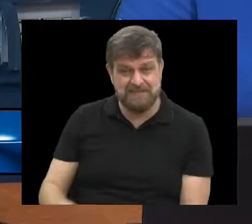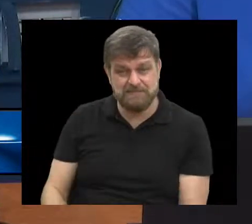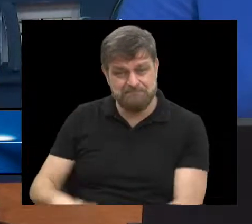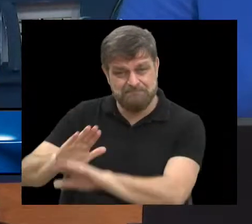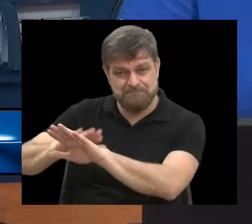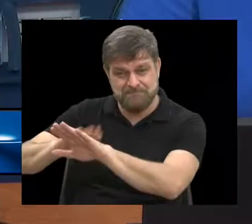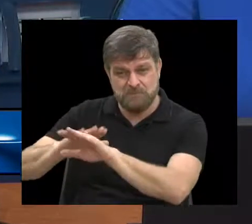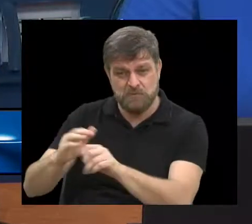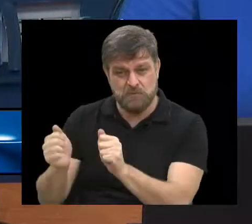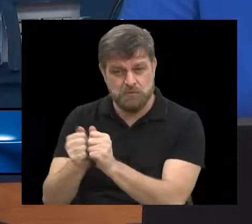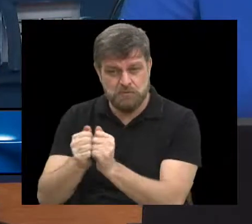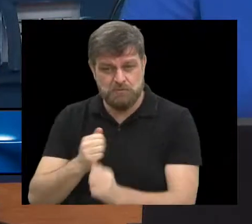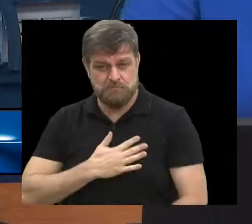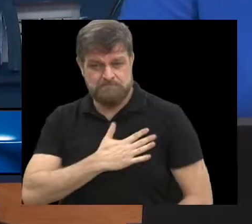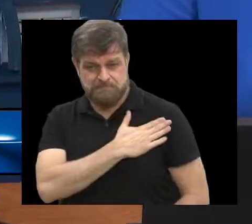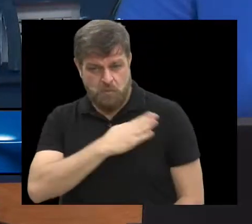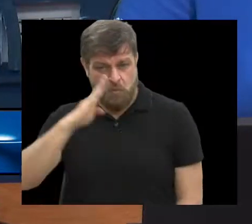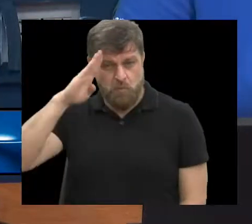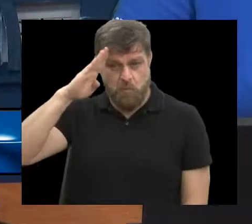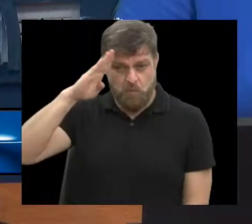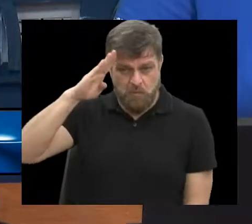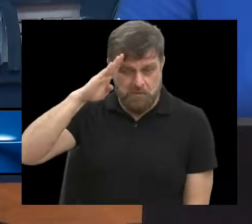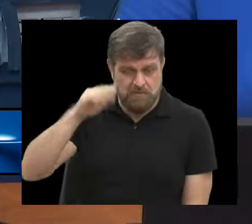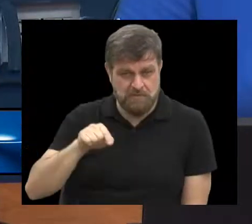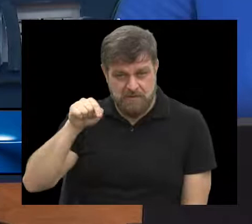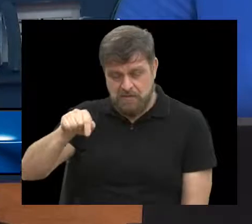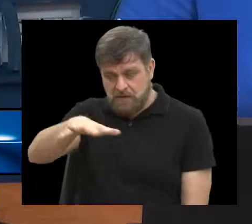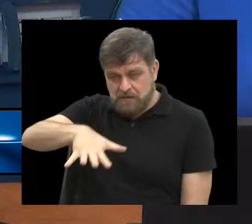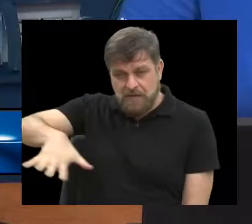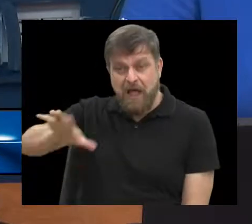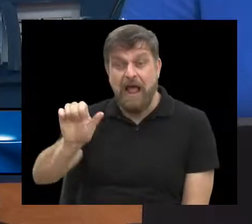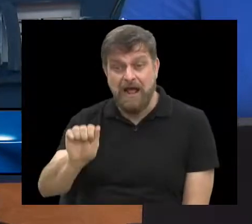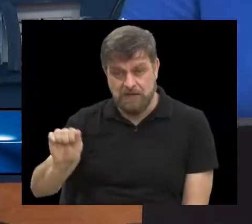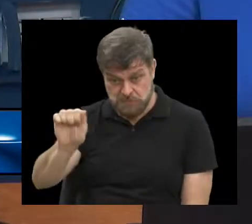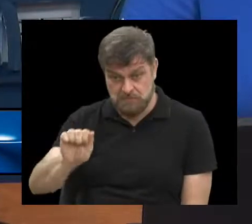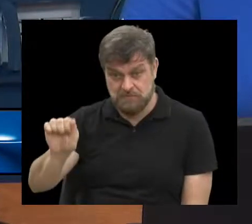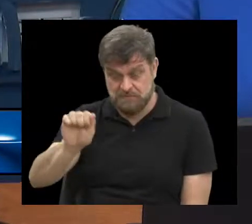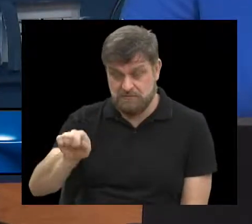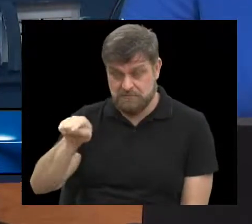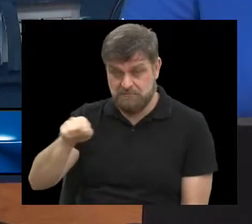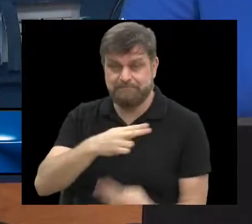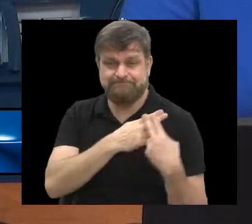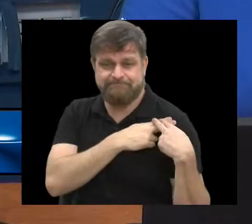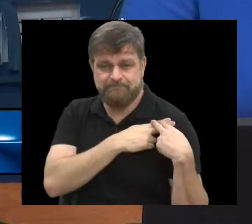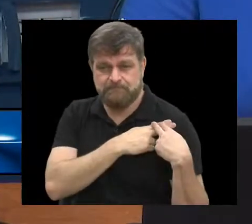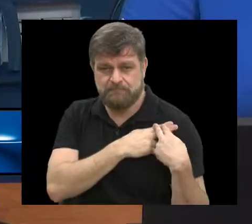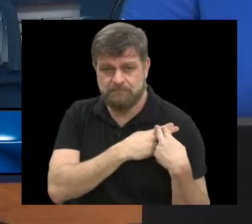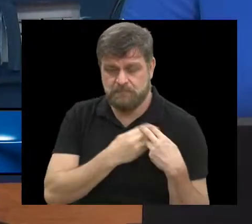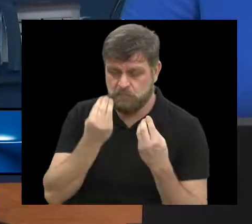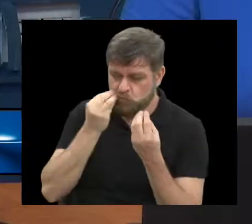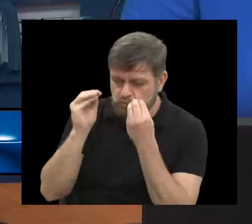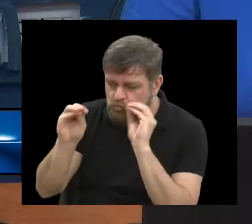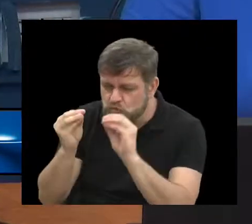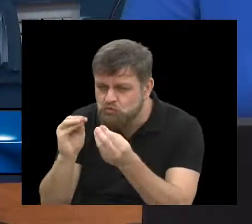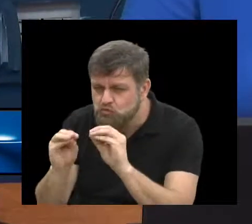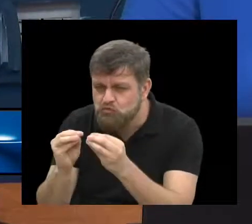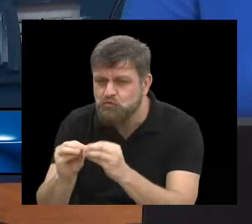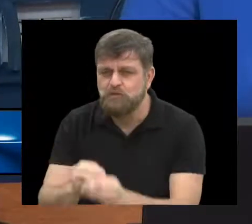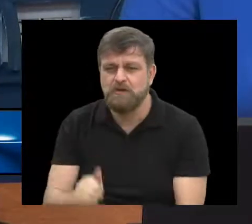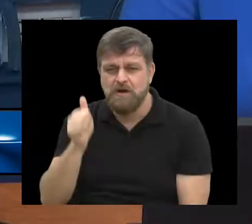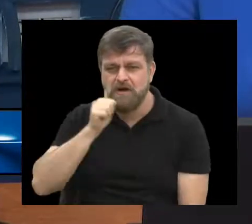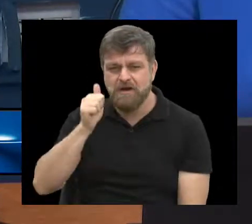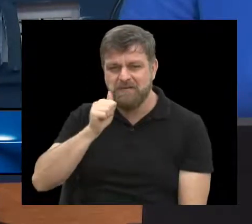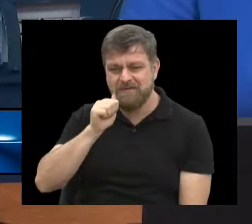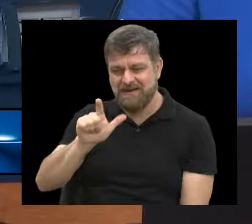o subtenente, com o soldado, com o cabo naquela associação. Então, parabéns. Leva um beijo lá para a dona Lia. Não sei por que ela não veio hoje, mas